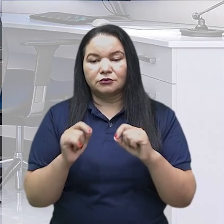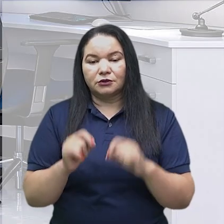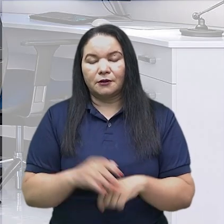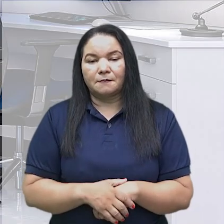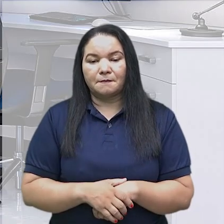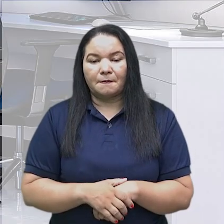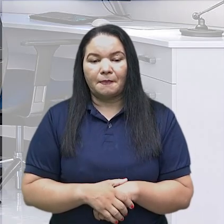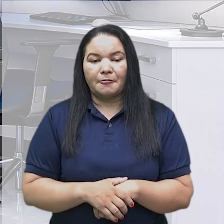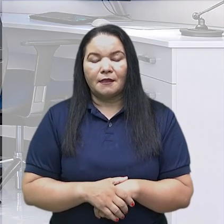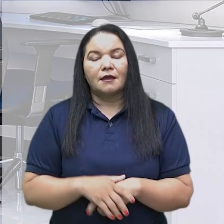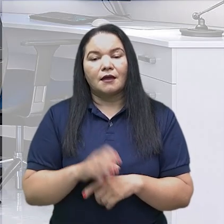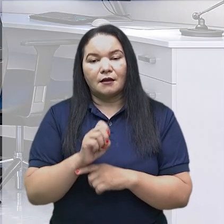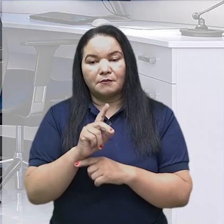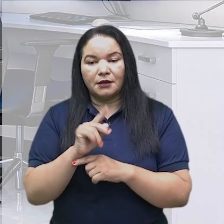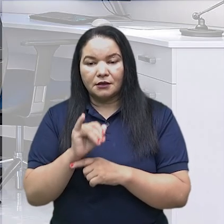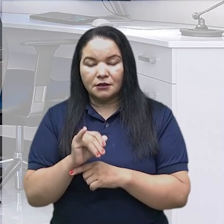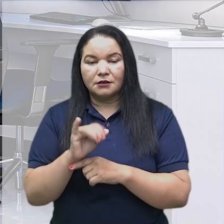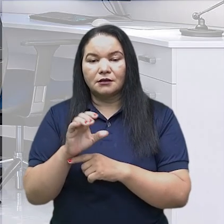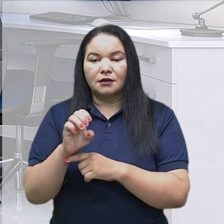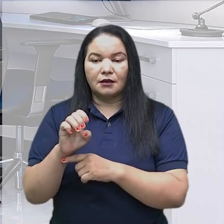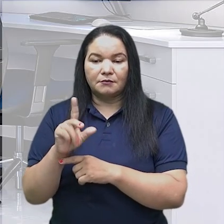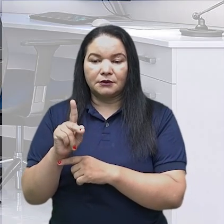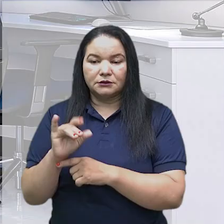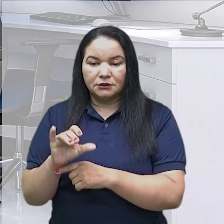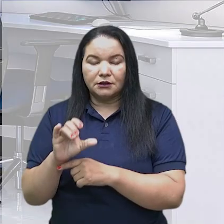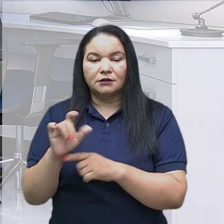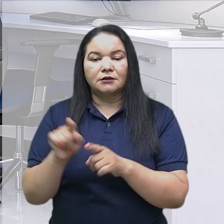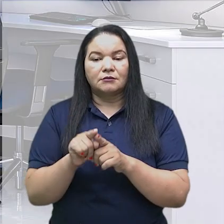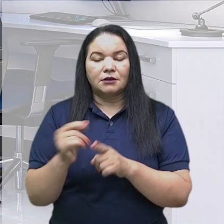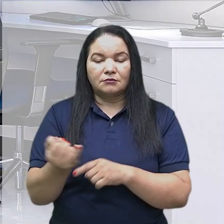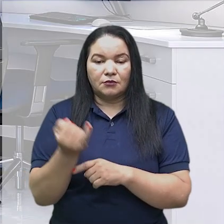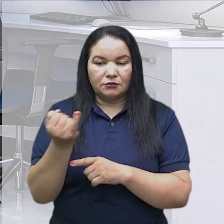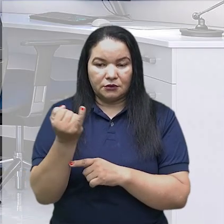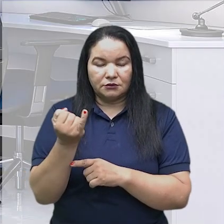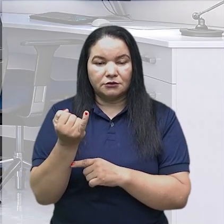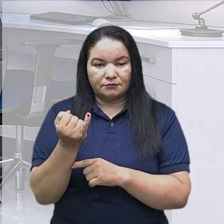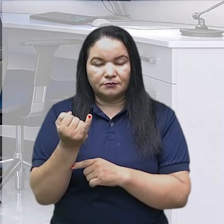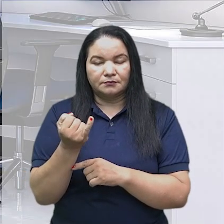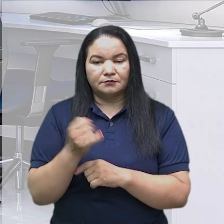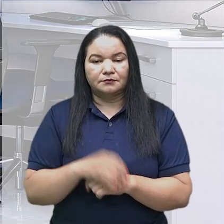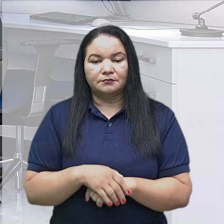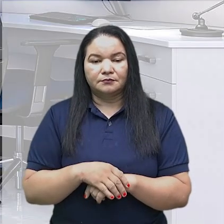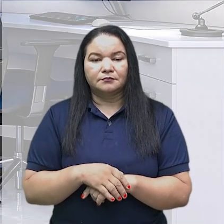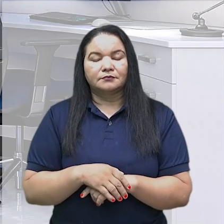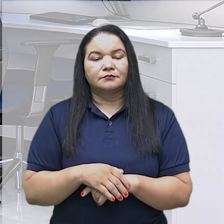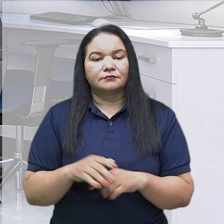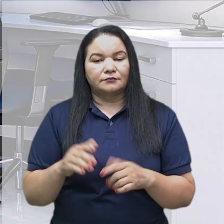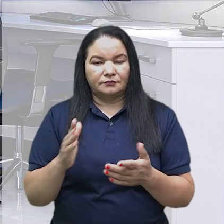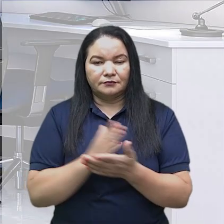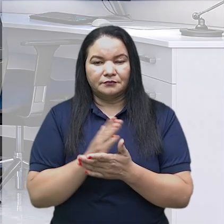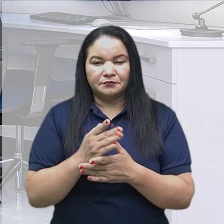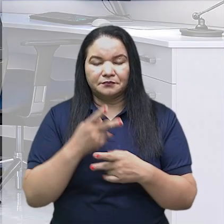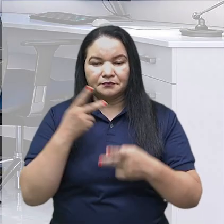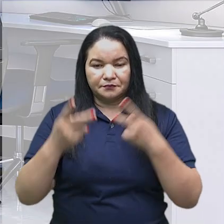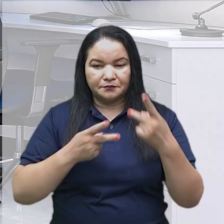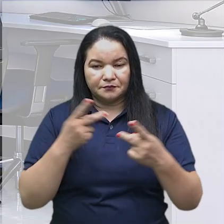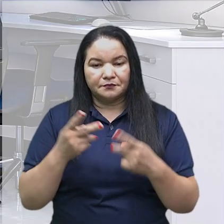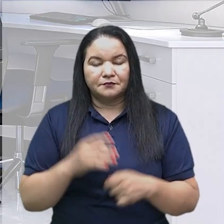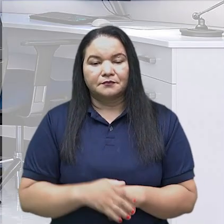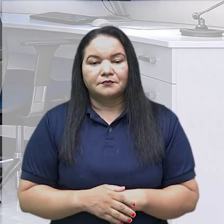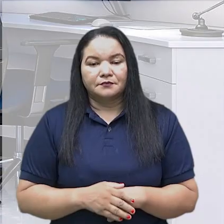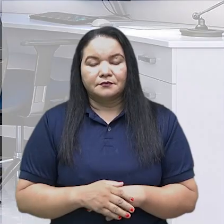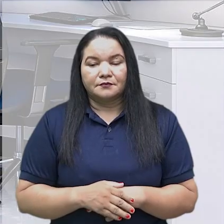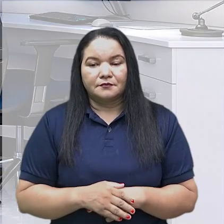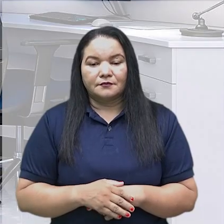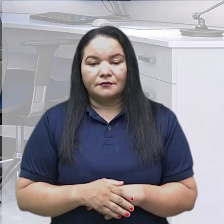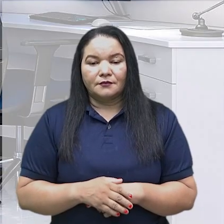sobre os EPIs e os EPCs e a sua importância, tá? Quando a gente fala, às vezes, né, no caso aqui da química, né, eu